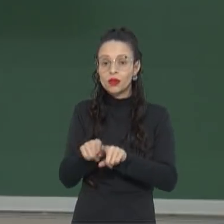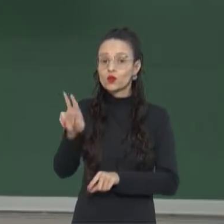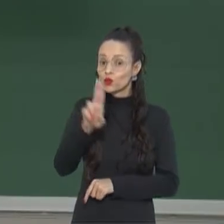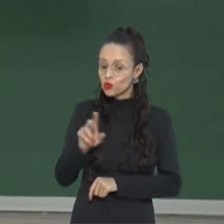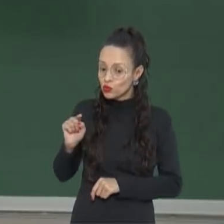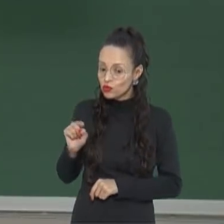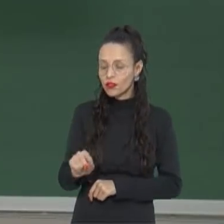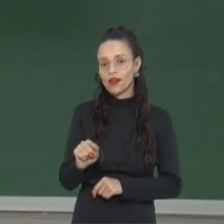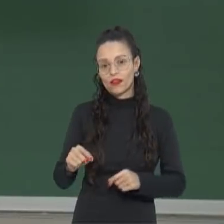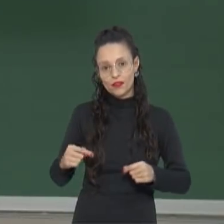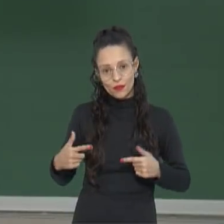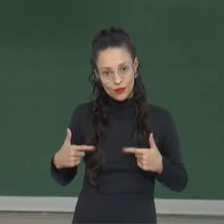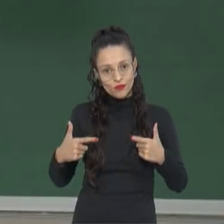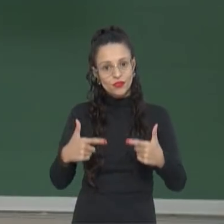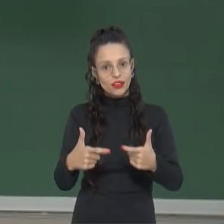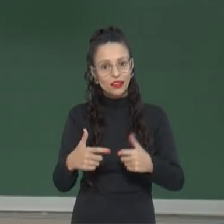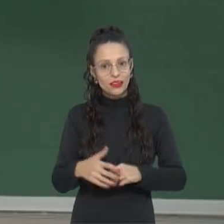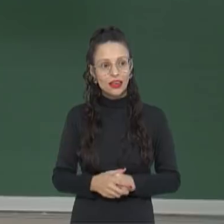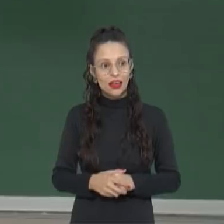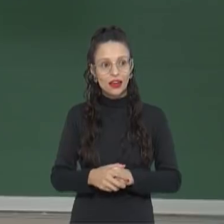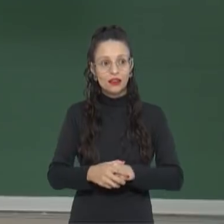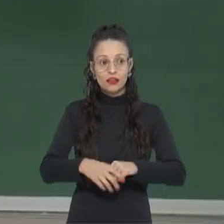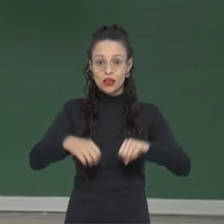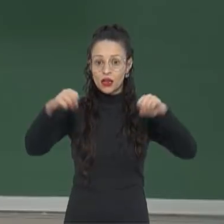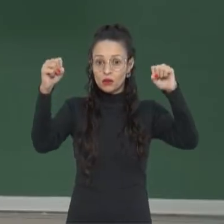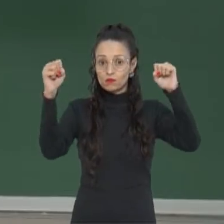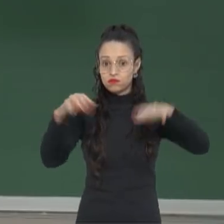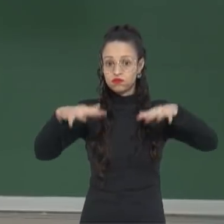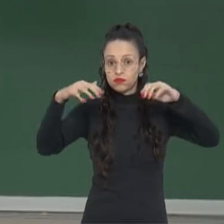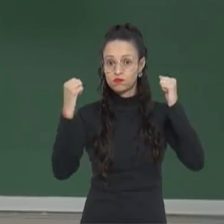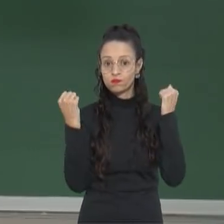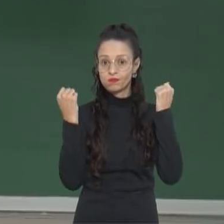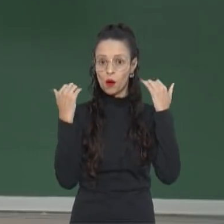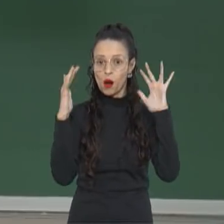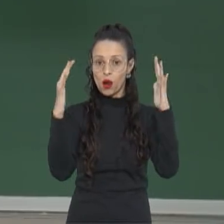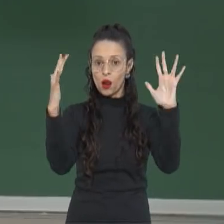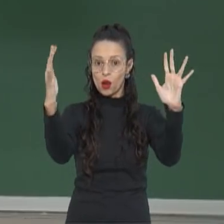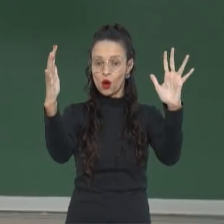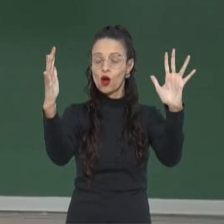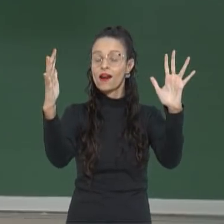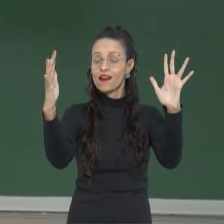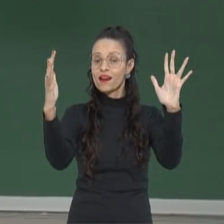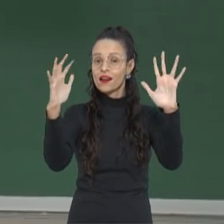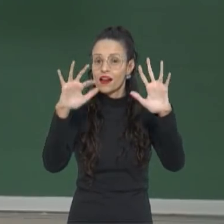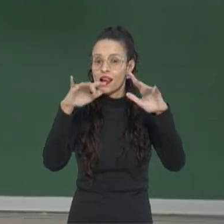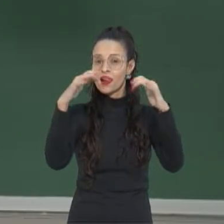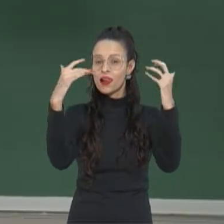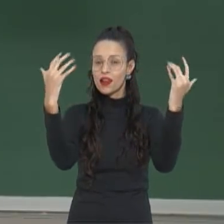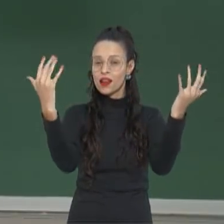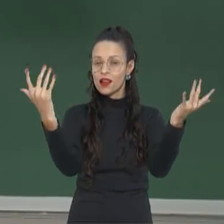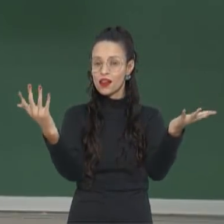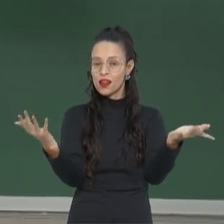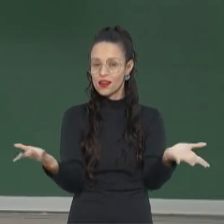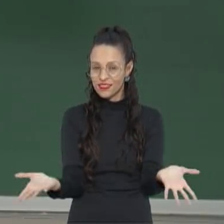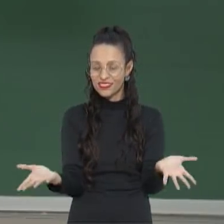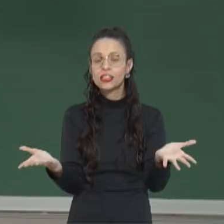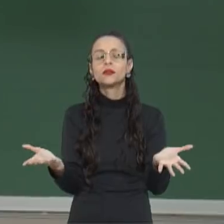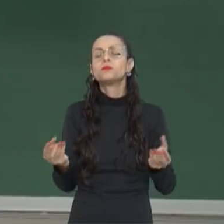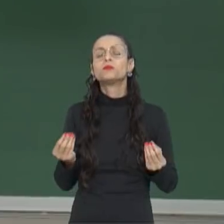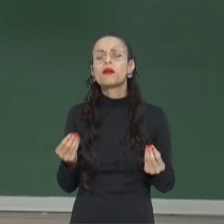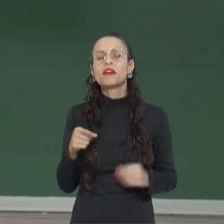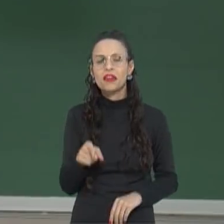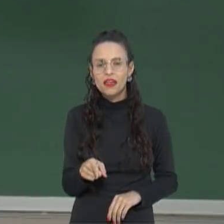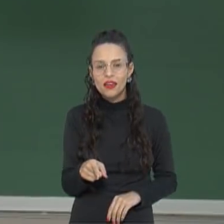um desfolhante. Então, jogado sobre as florestas, ajudava a derrubar as folhas das árvores. Para que